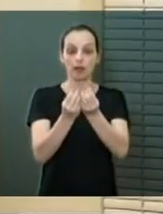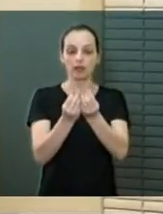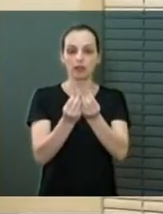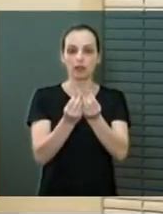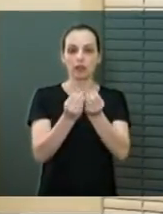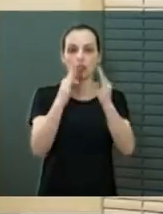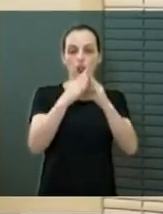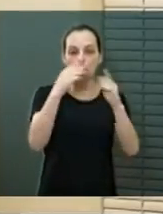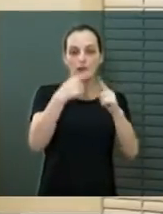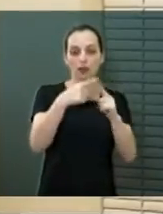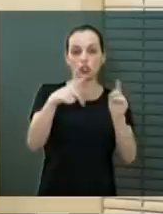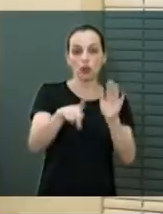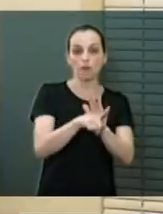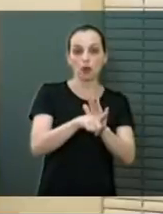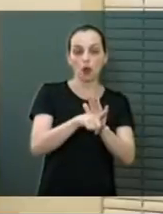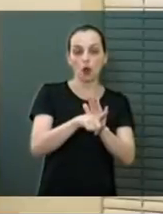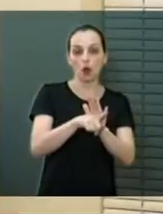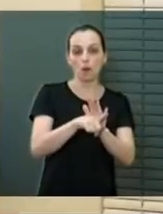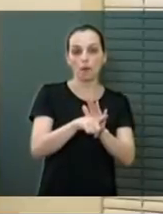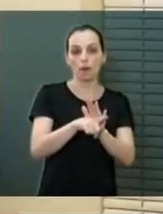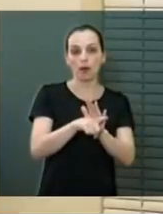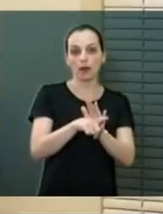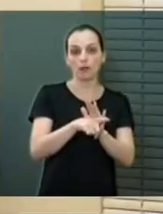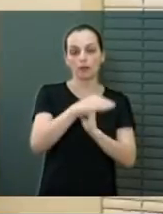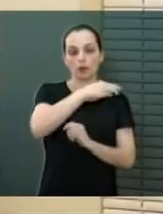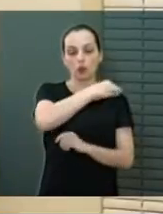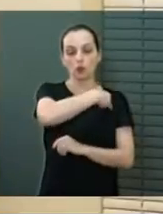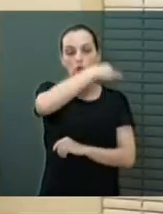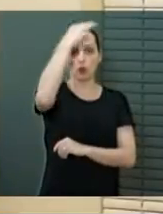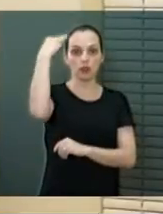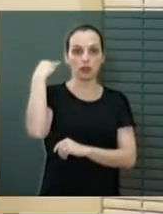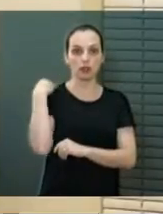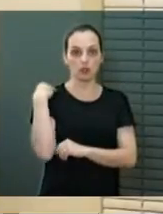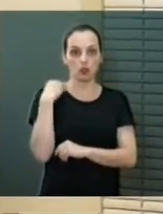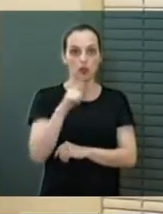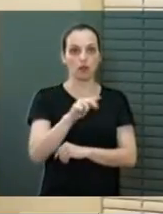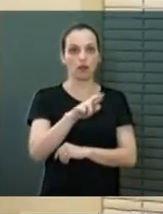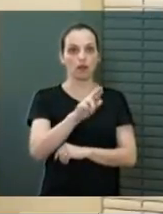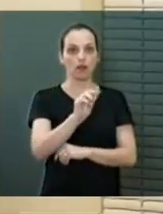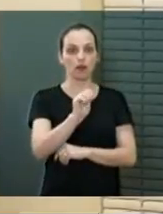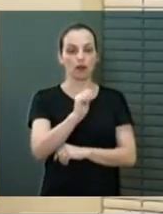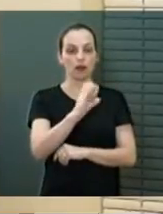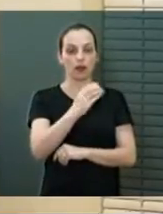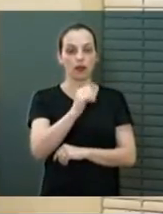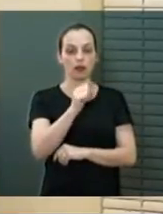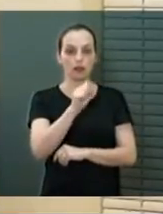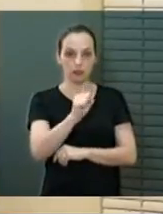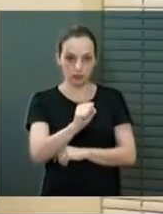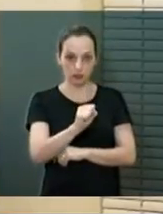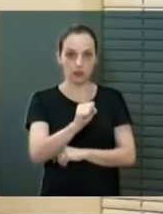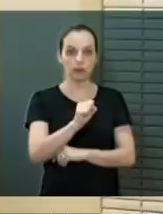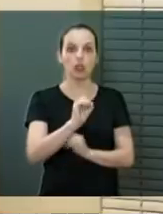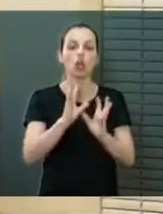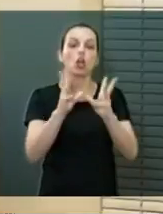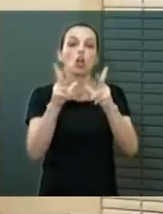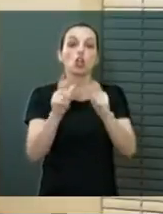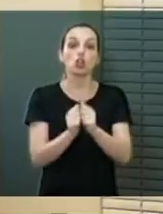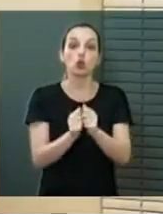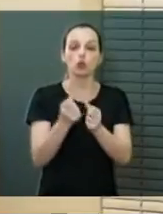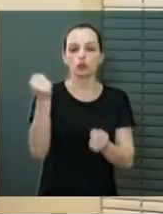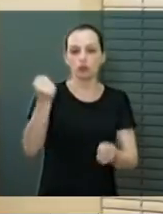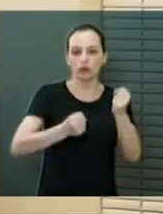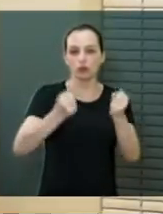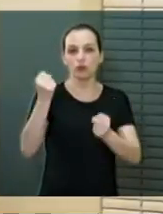Fonte, todos os carros foram multados por estacionarem na calçada da igreja. Você foi multada, Tainara? Olha